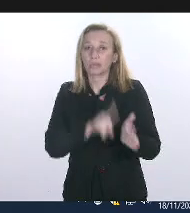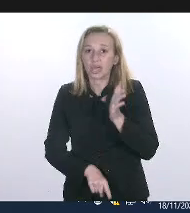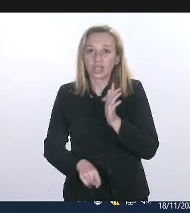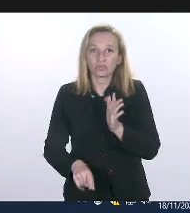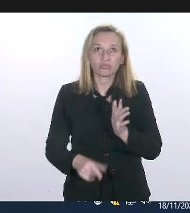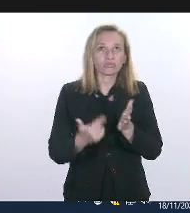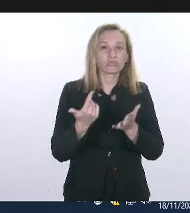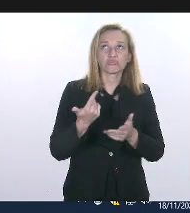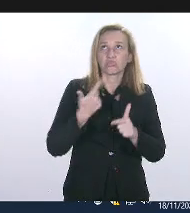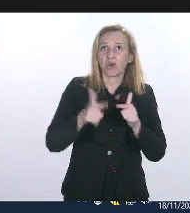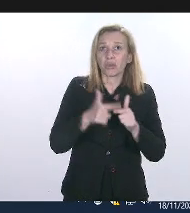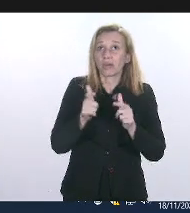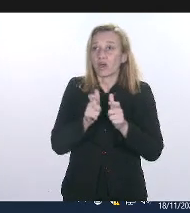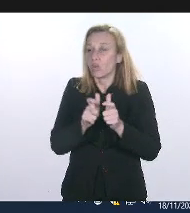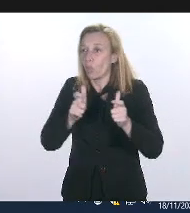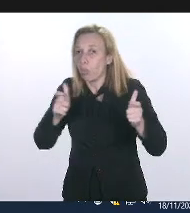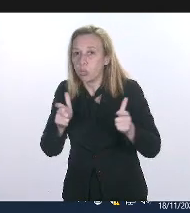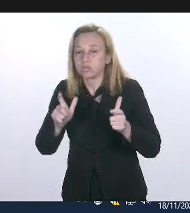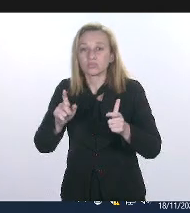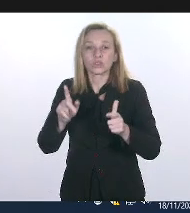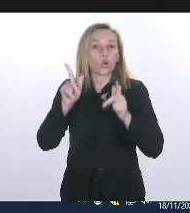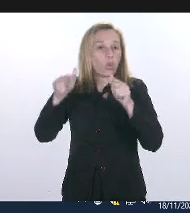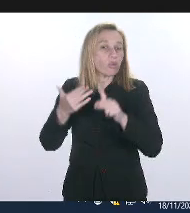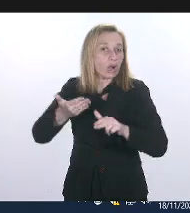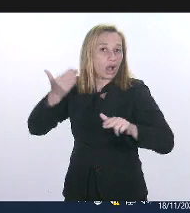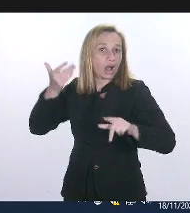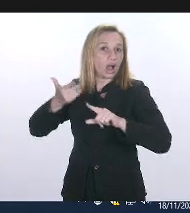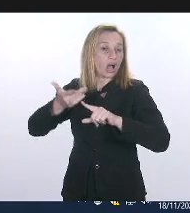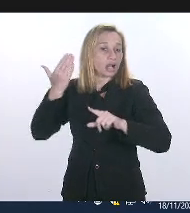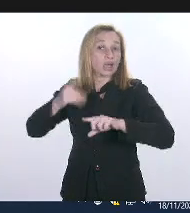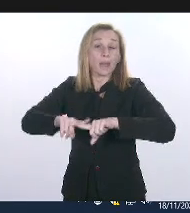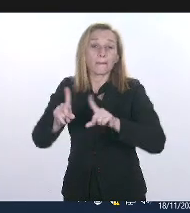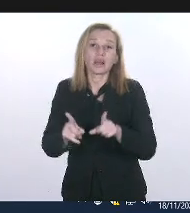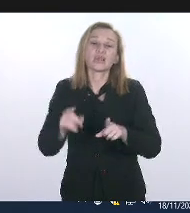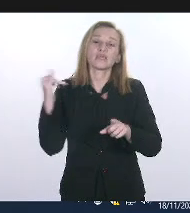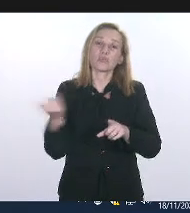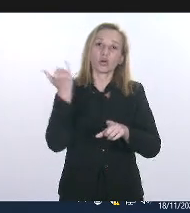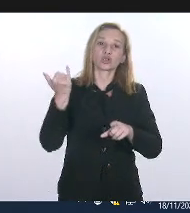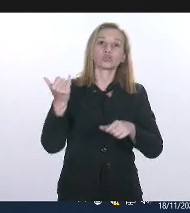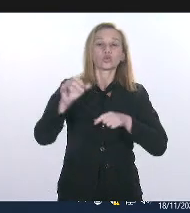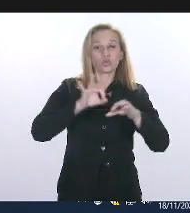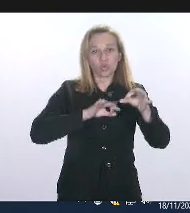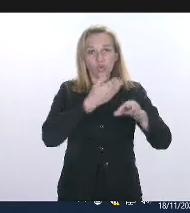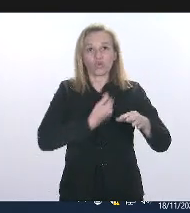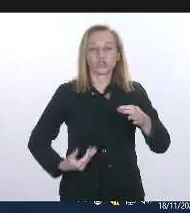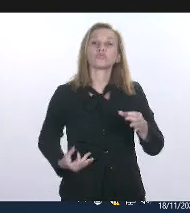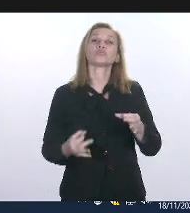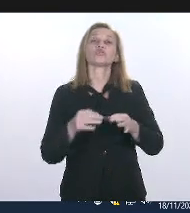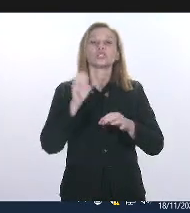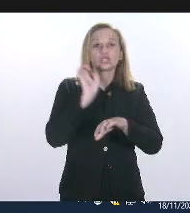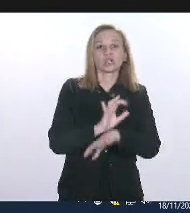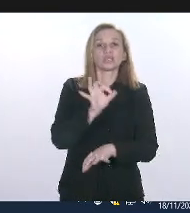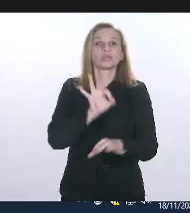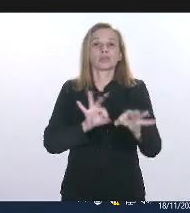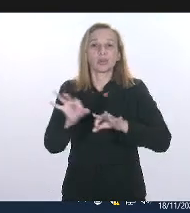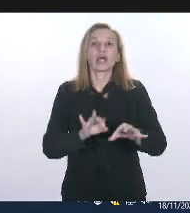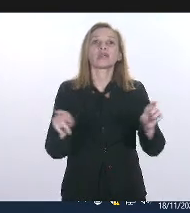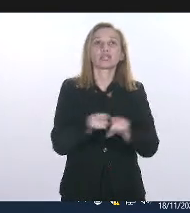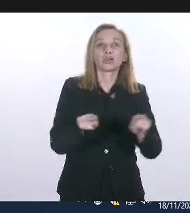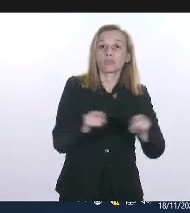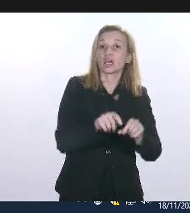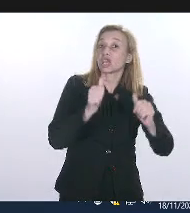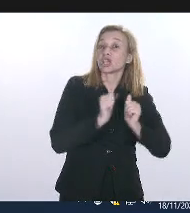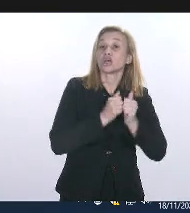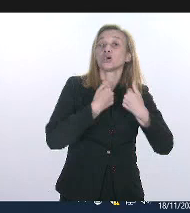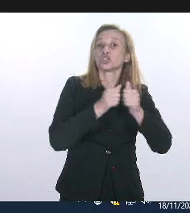não espera que tenha um problema como a gente teve anteriormente, mas ainda assim é importante que o governo do Estado se prepare para isso. A questão do transporte também,